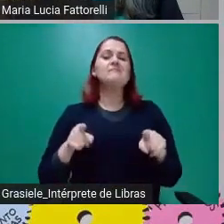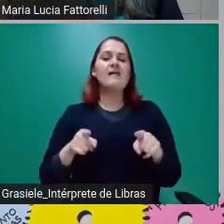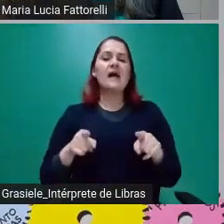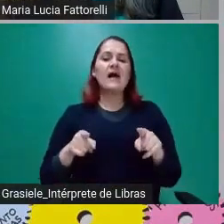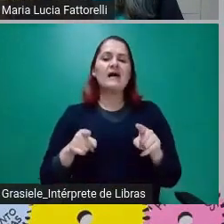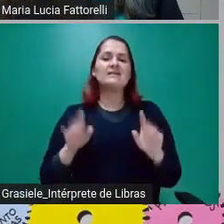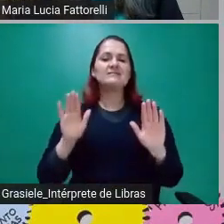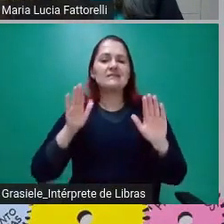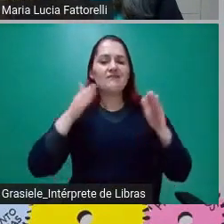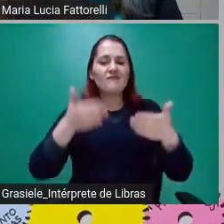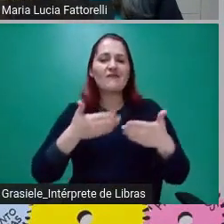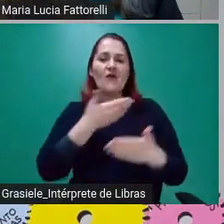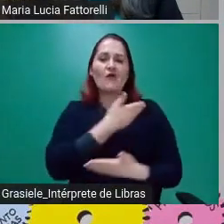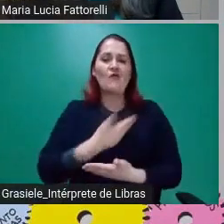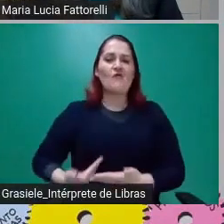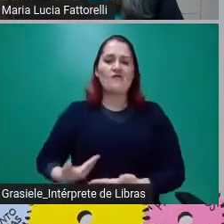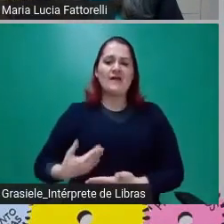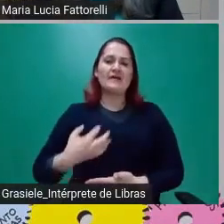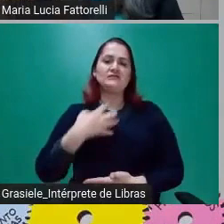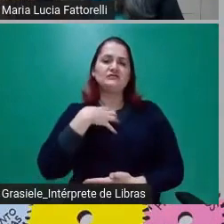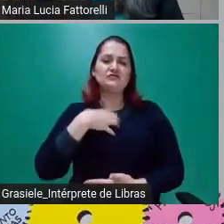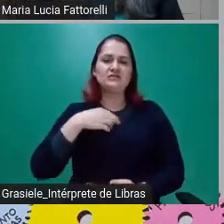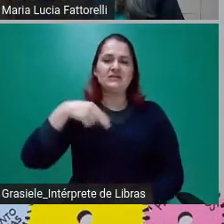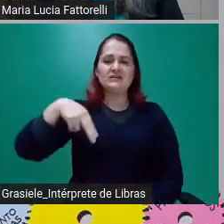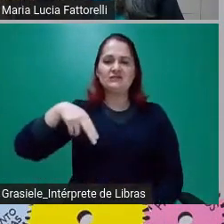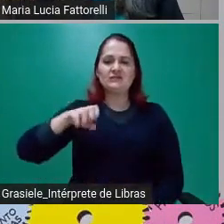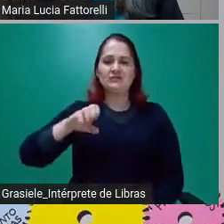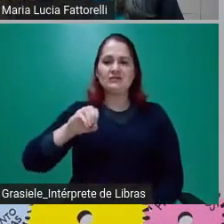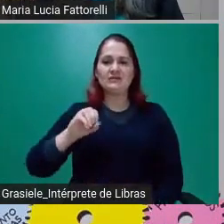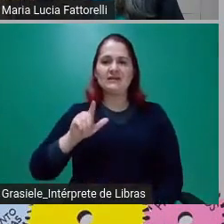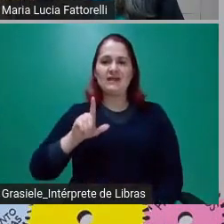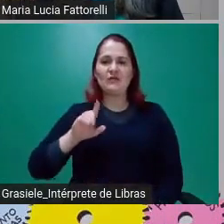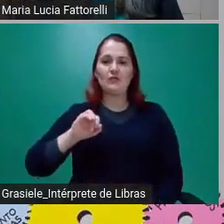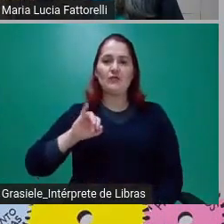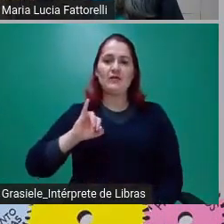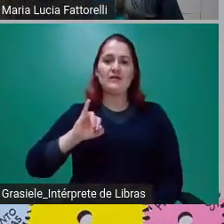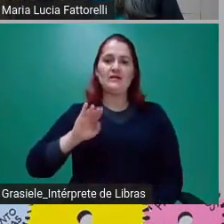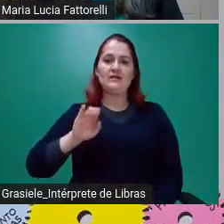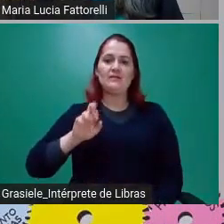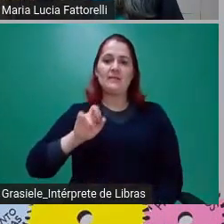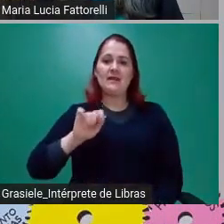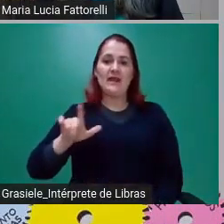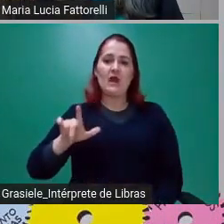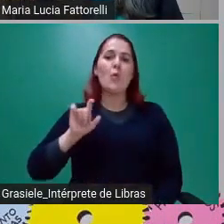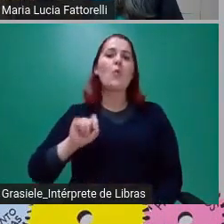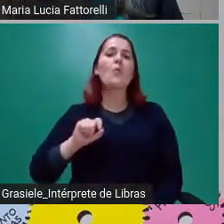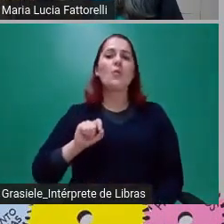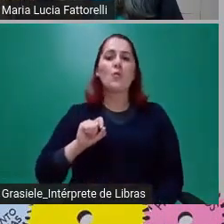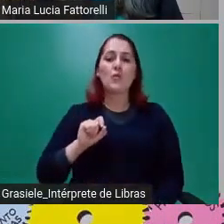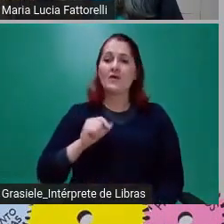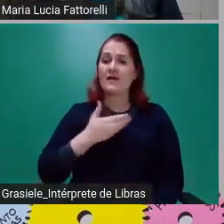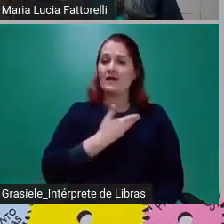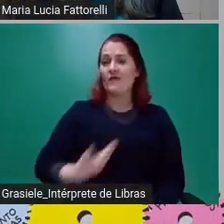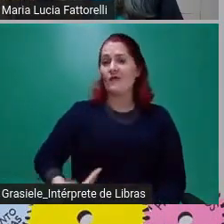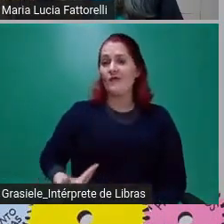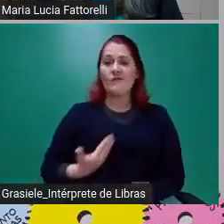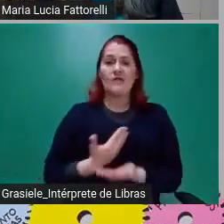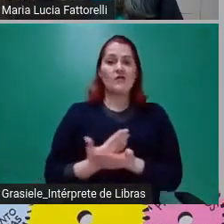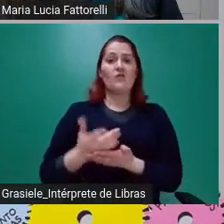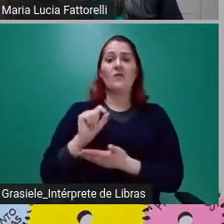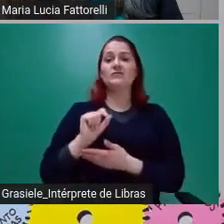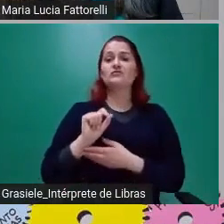Estado ele passa a ser apenas um fiscalizador, né? Um regulador desse processo. O